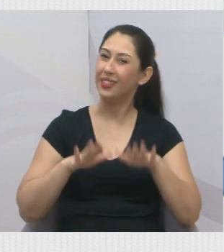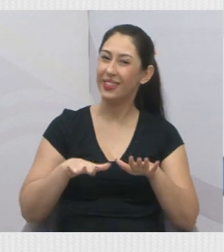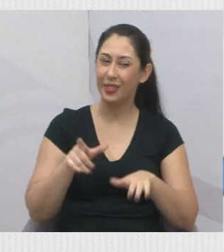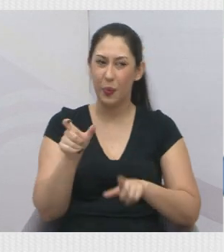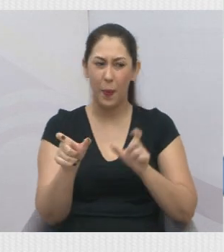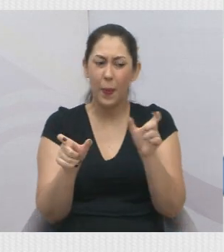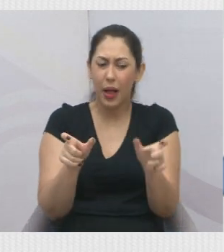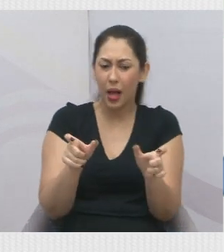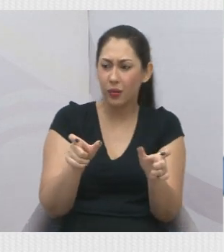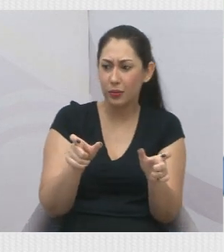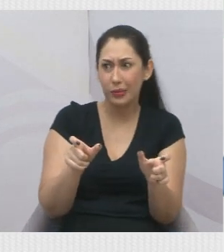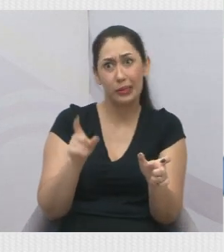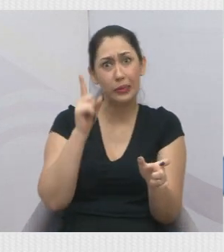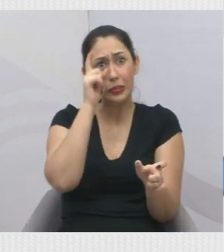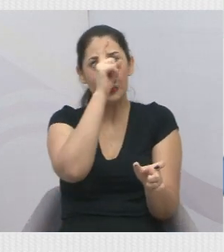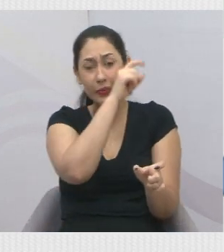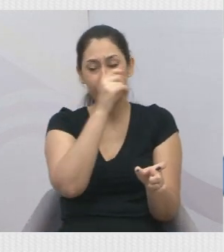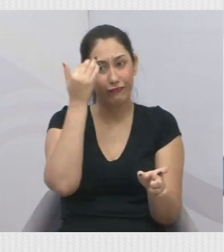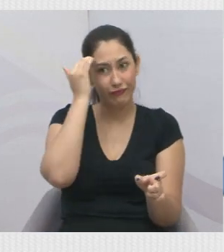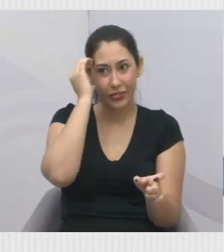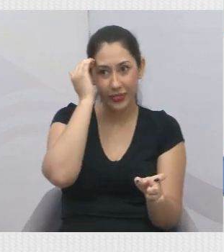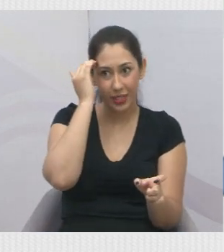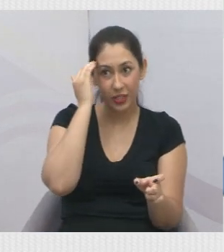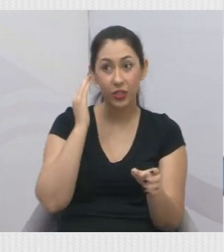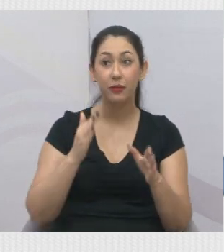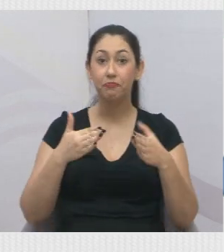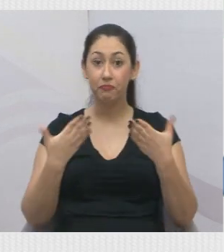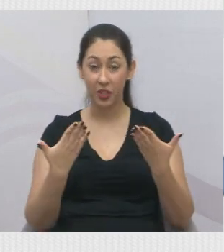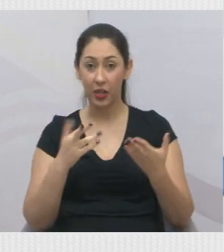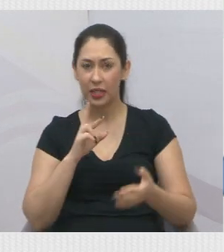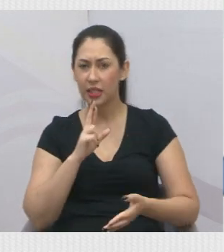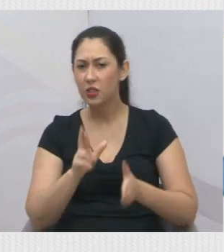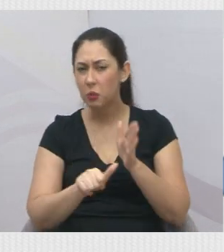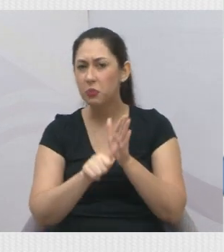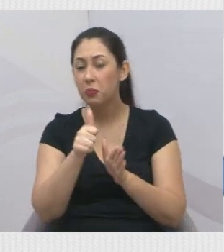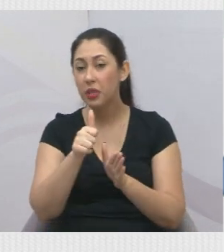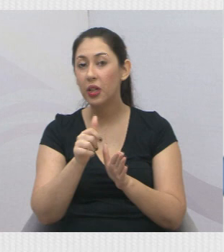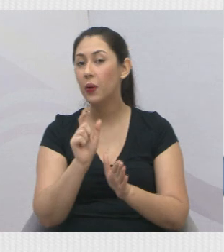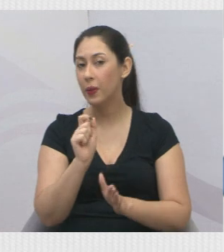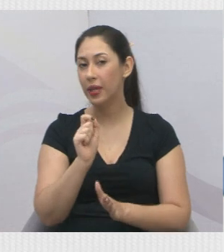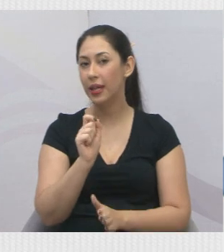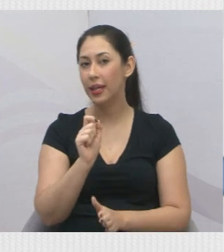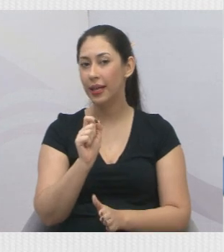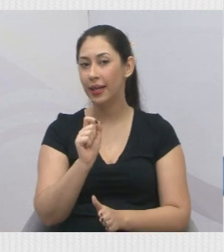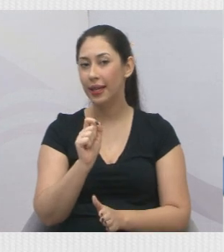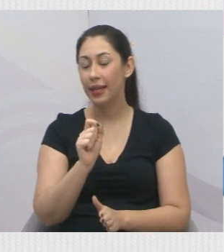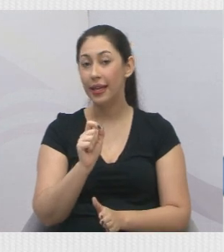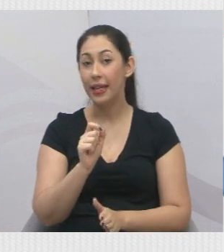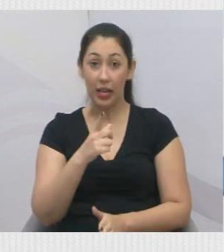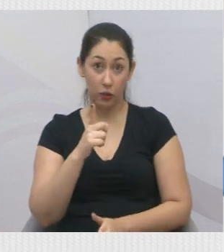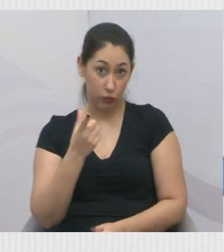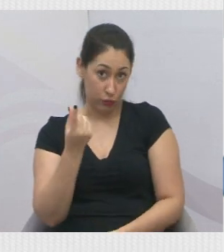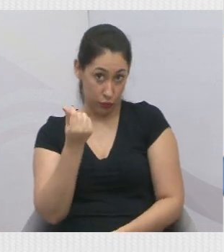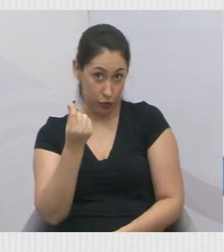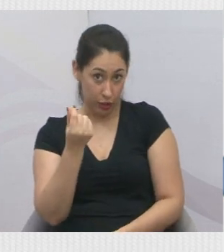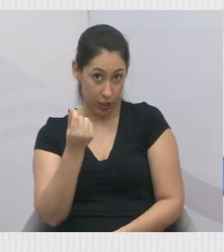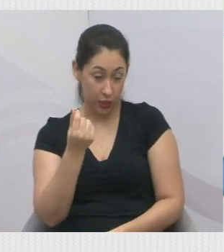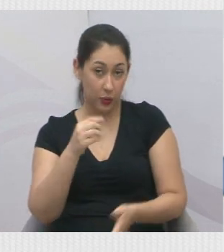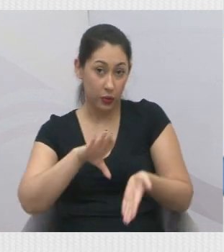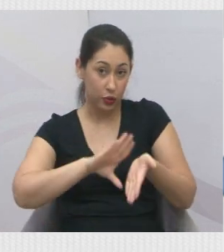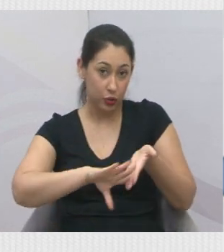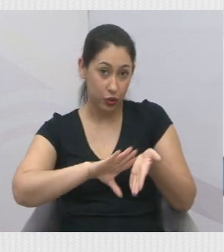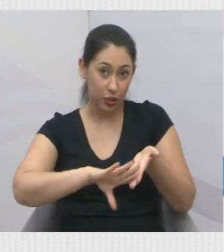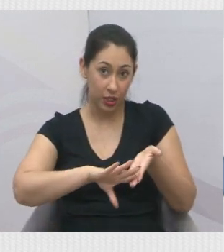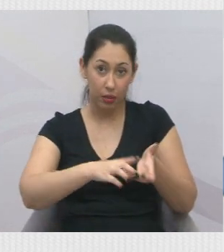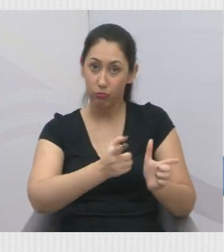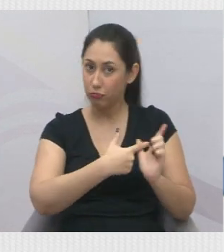internauta não entende essa informação. Então, o resultado primário é simples. Seu salário, menos que você deve. Somente isso é o resultado primário.